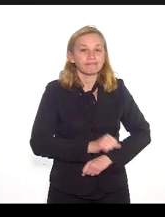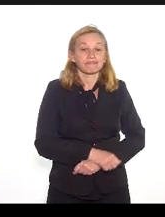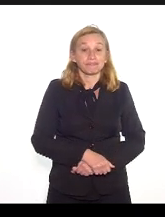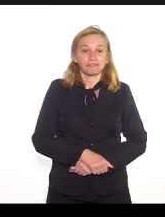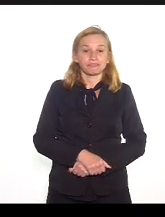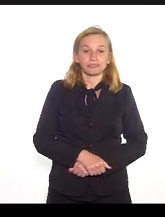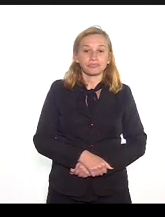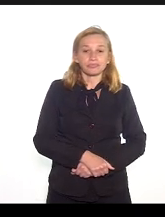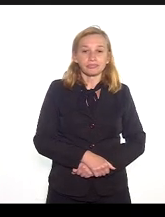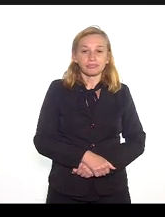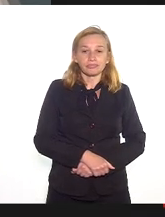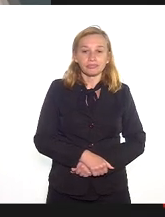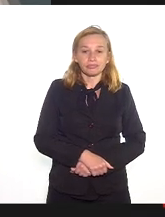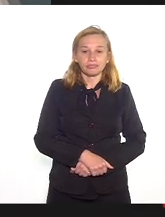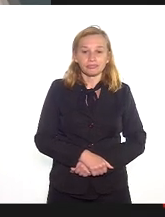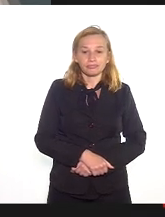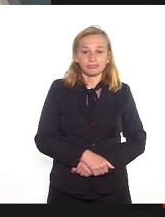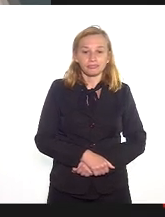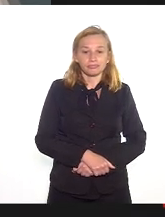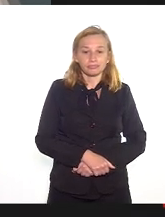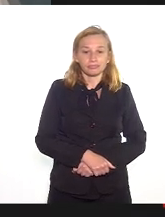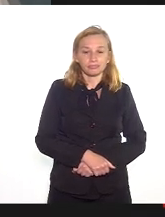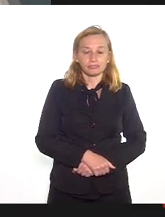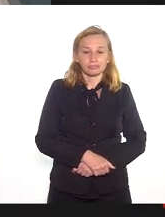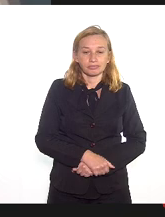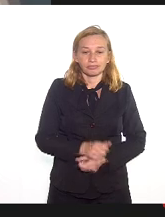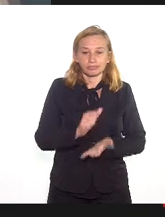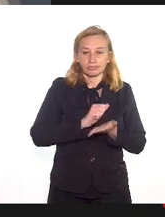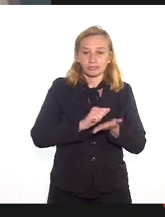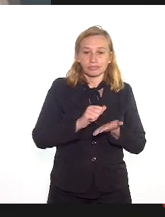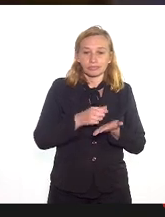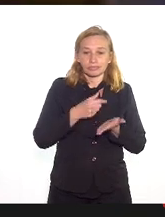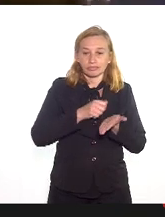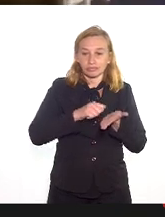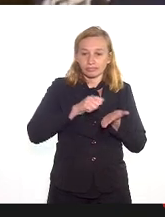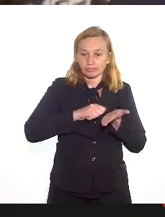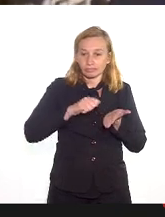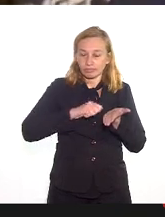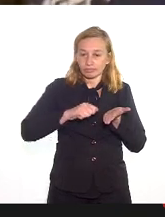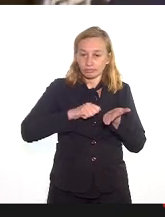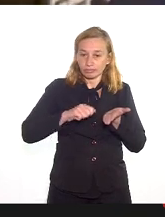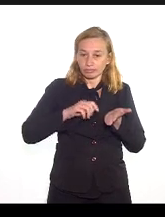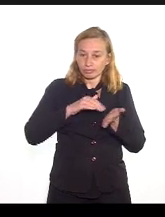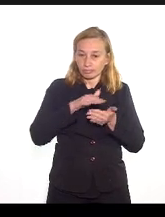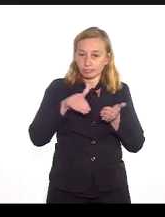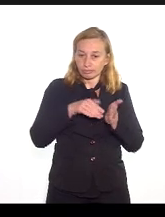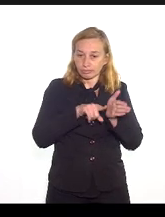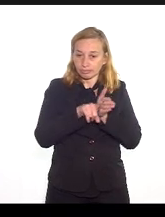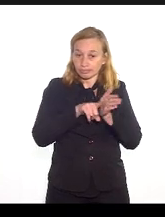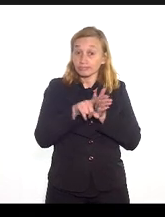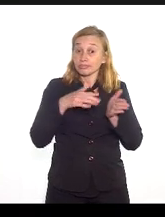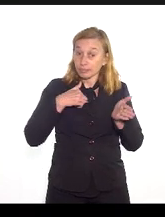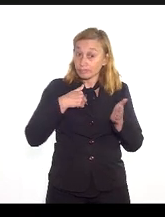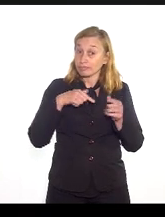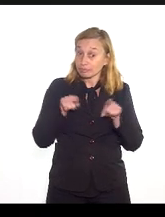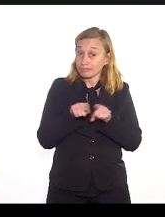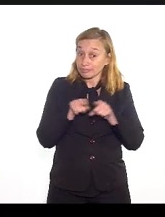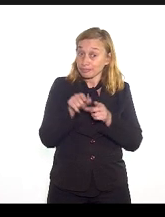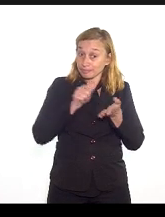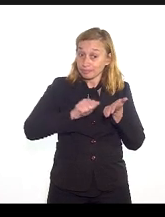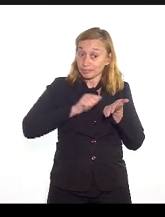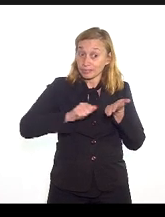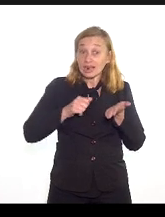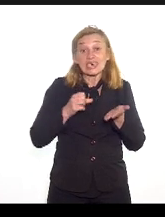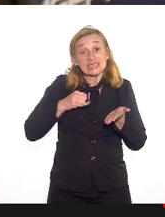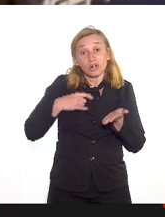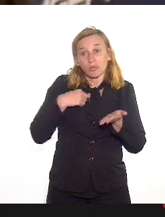Tá. Se o senhor não anotou alguma pergunta, eu tenho algumas aqui anotadas também, tá bem? Se eu